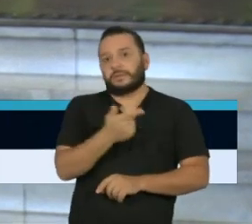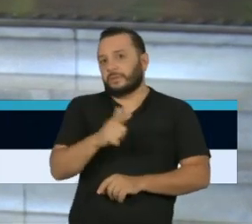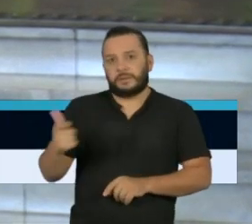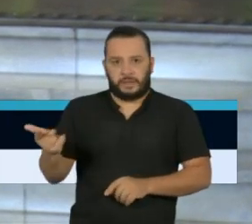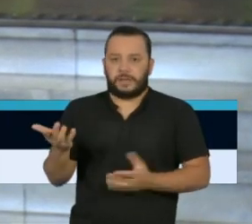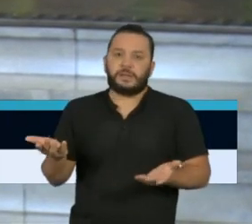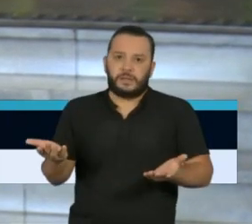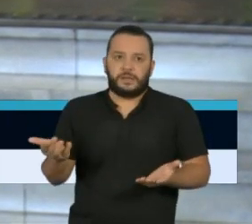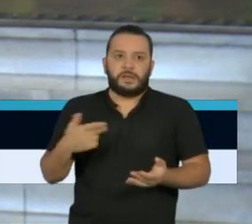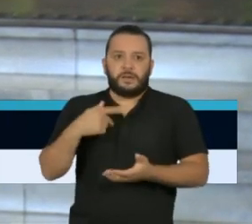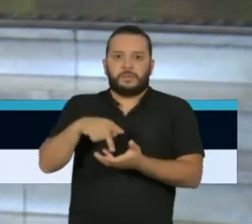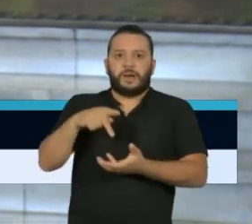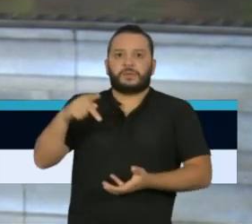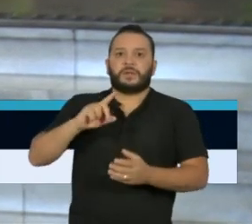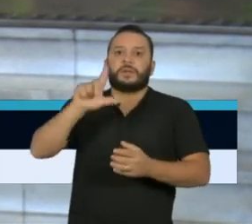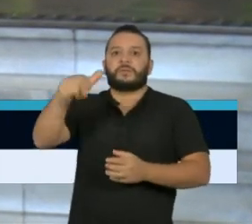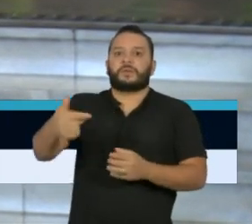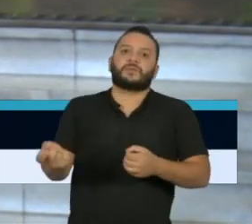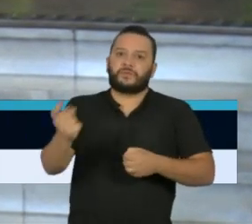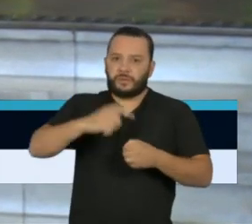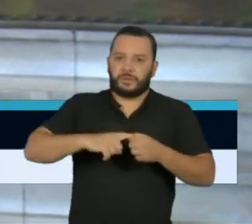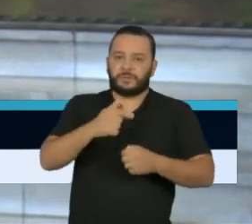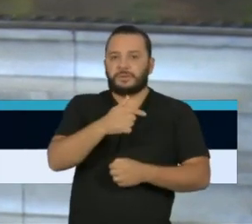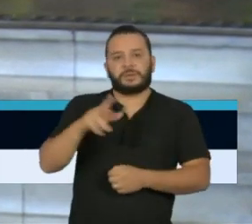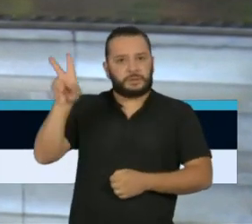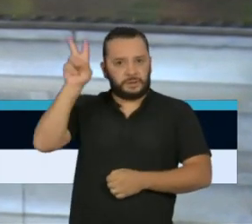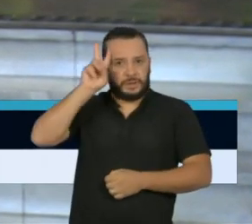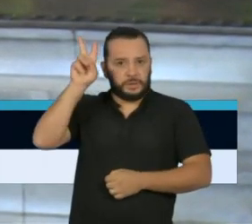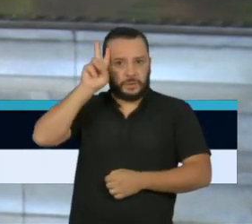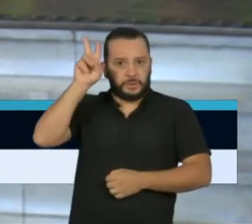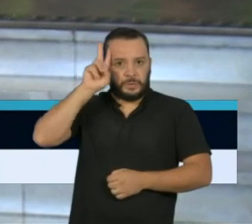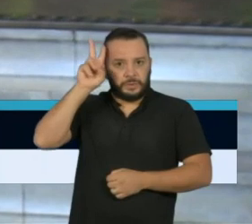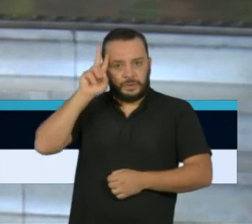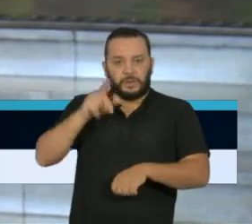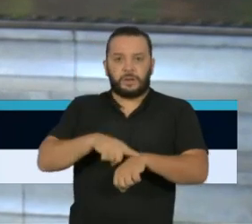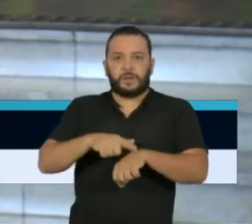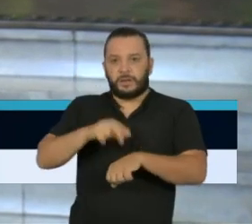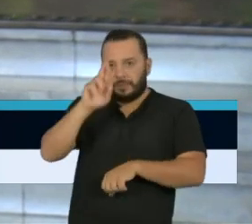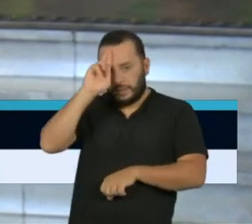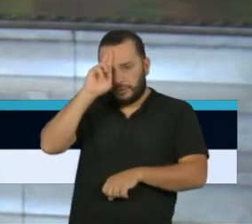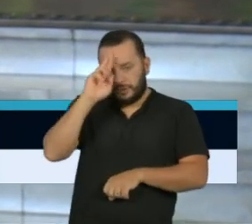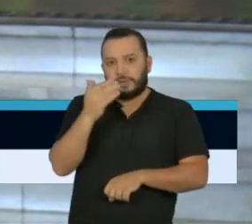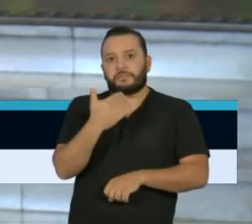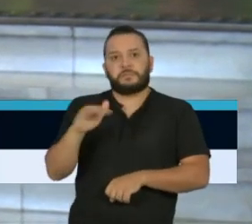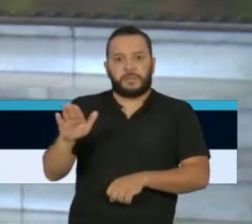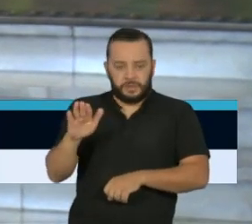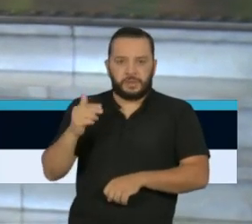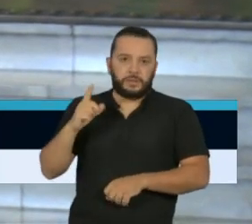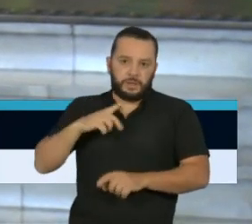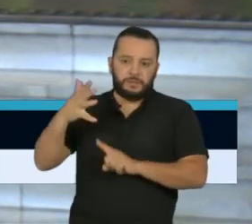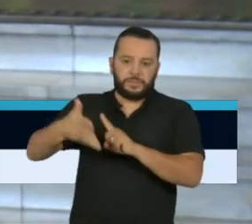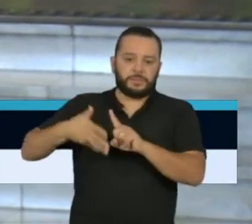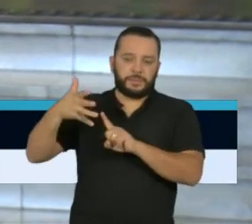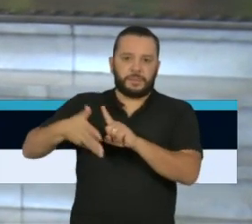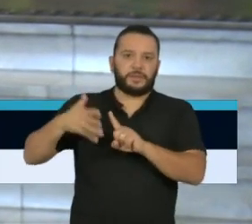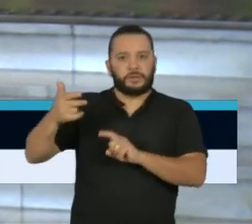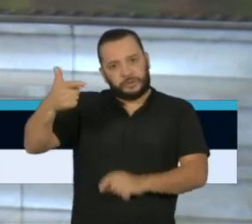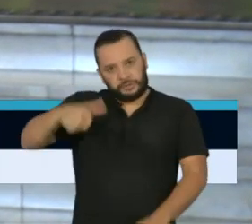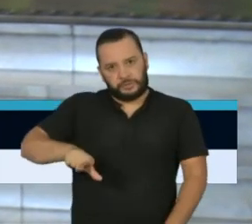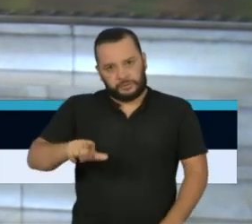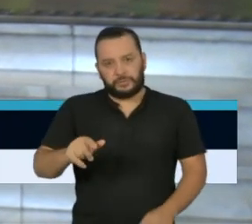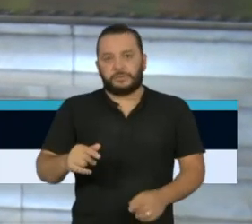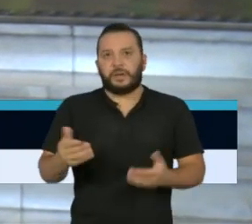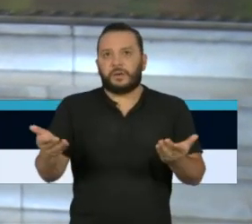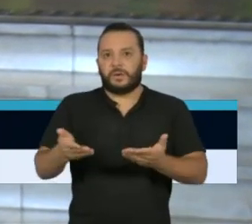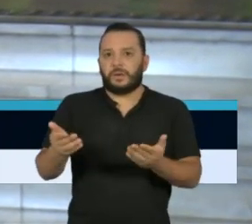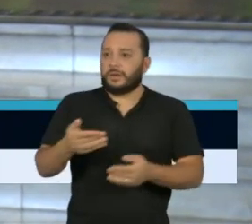após a Páscoa, voltaremos aqui na próxima segunda-feira, às 12h30, com uma nova coletiva. Quero desejar